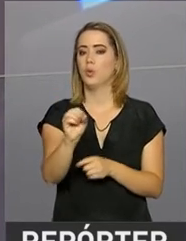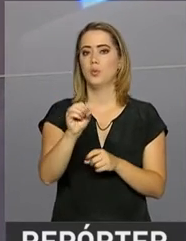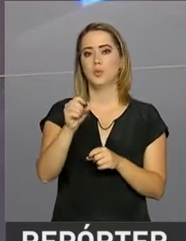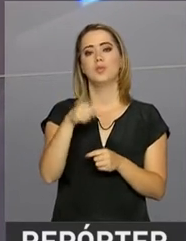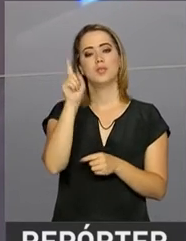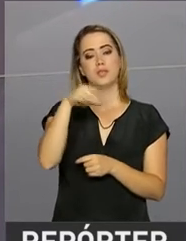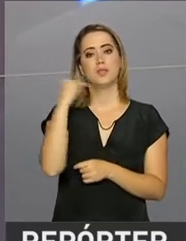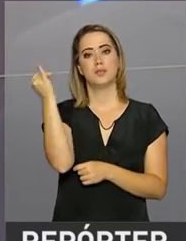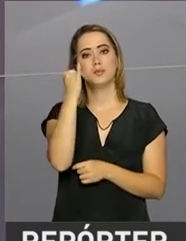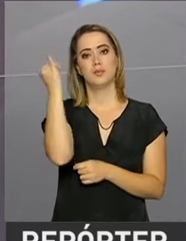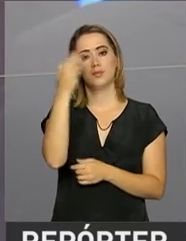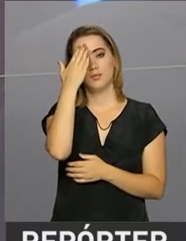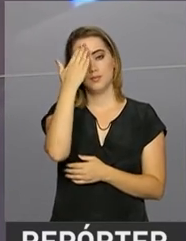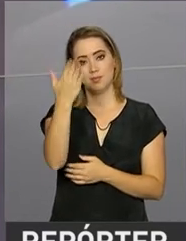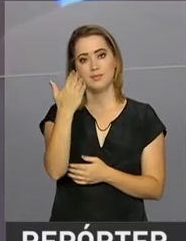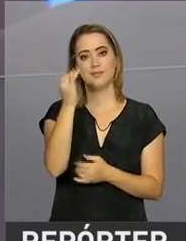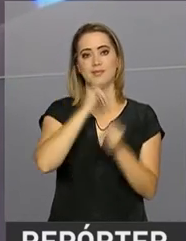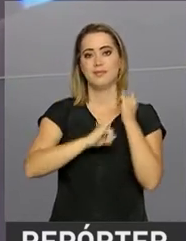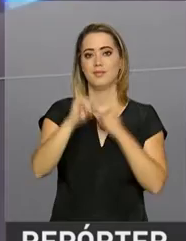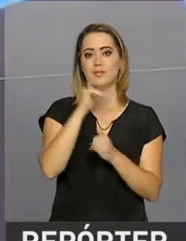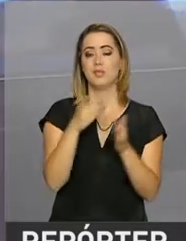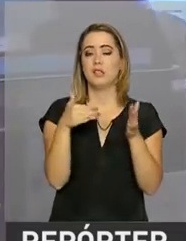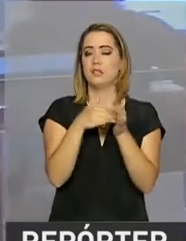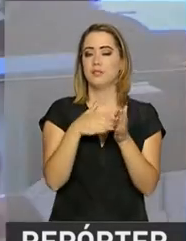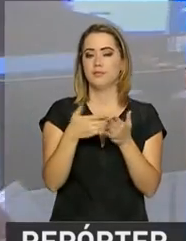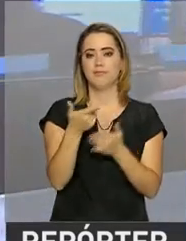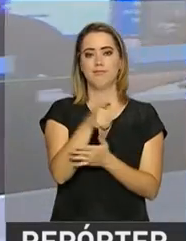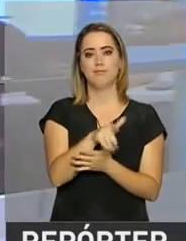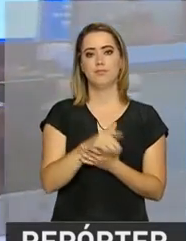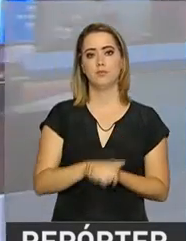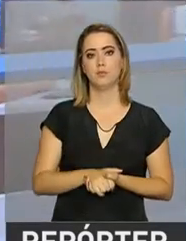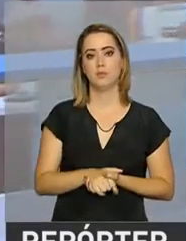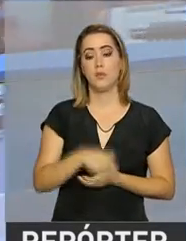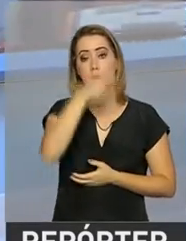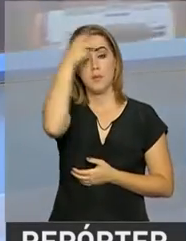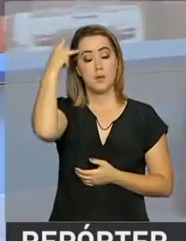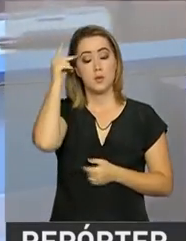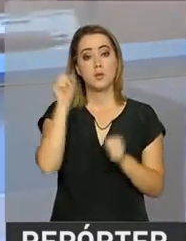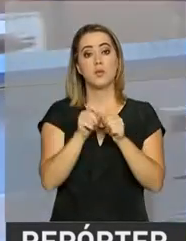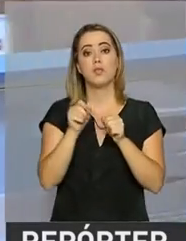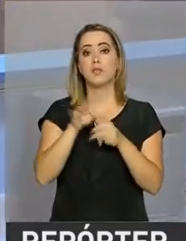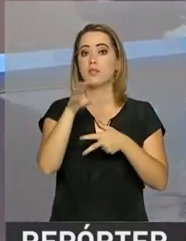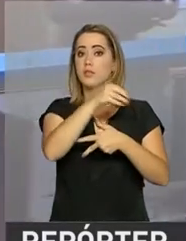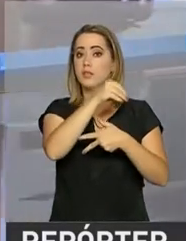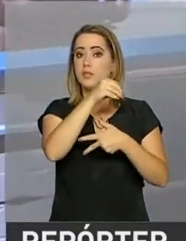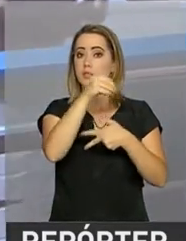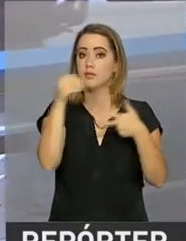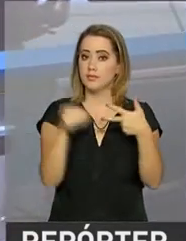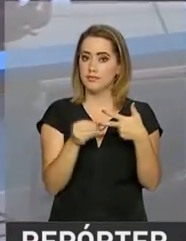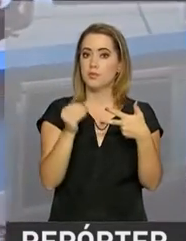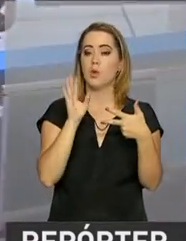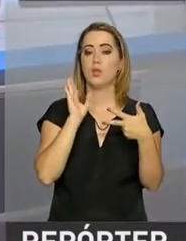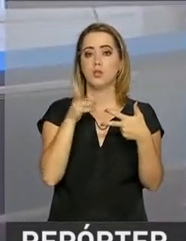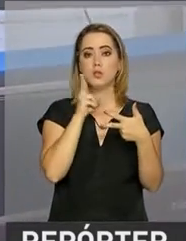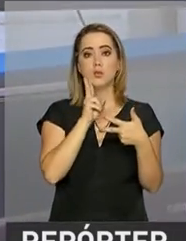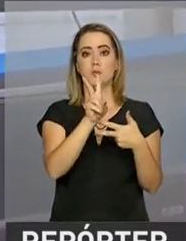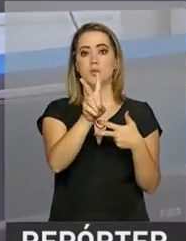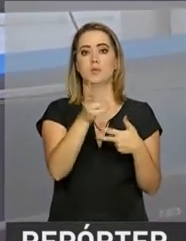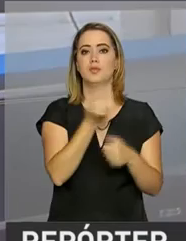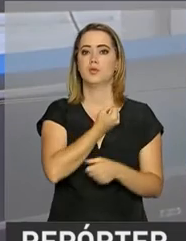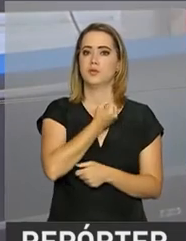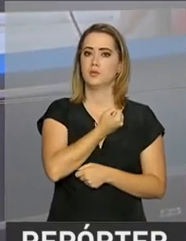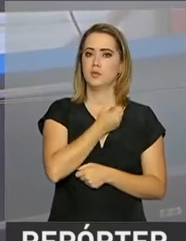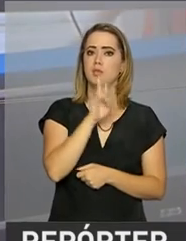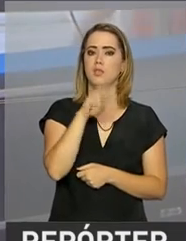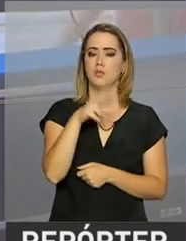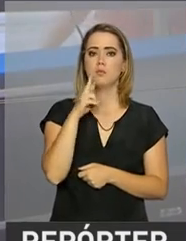sabe muito importante brigar pelas informações até a próxima agora quem fez o enem em 2016 já pode consultar a nota o